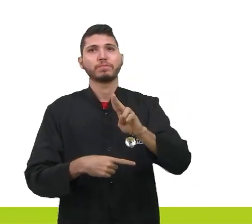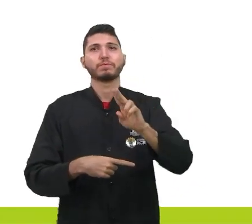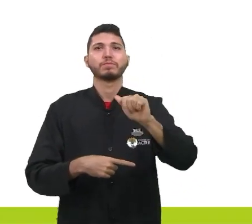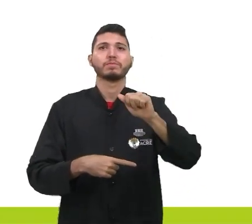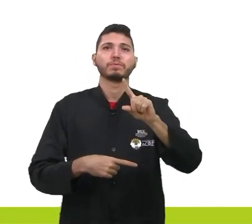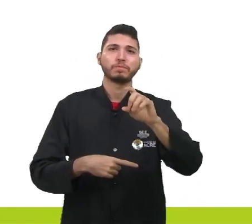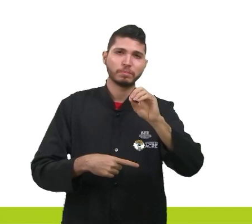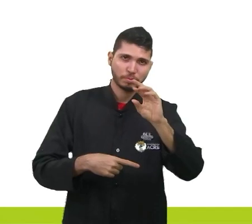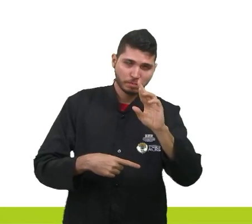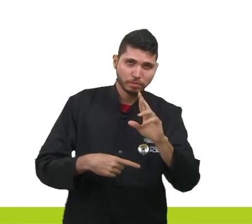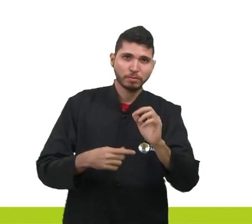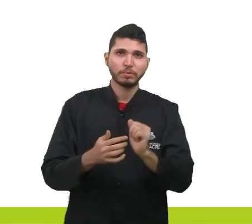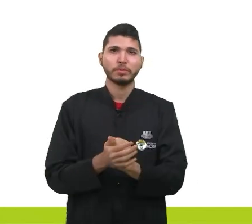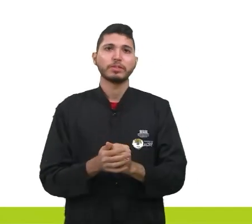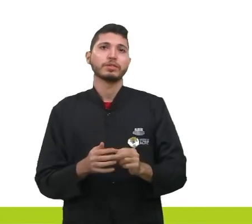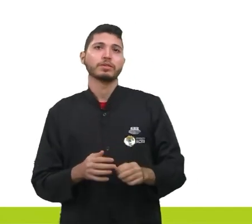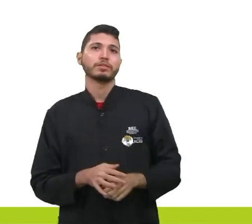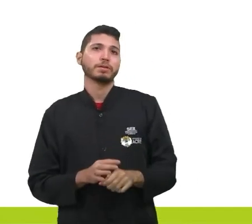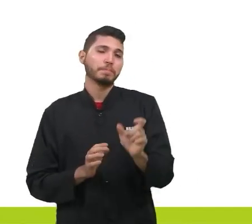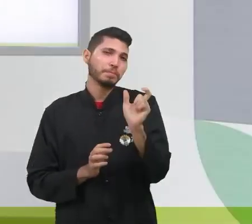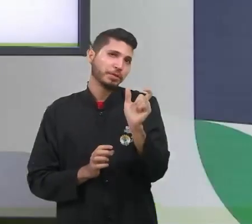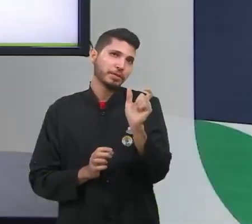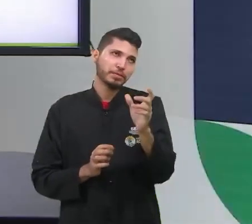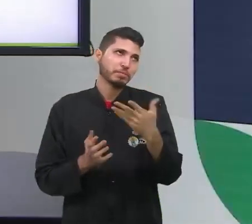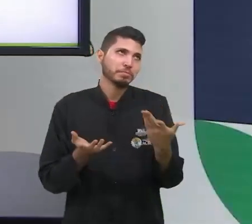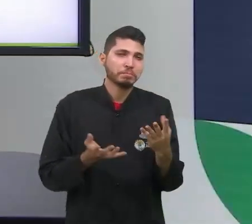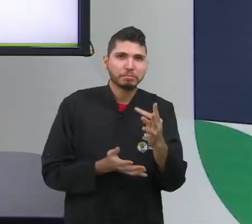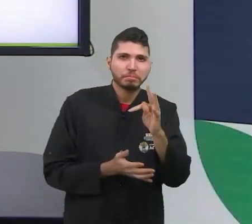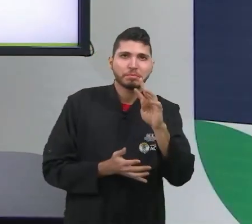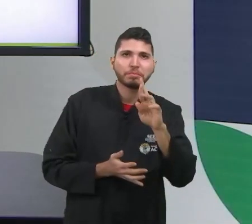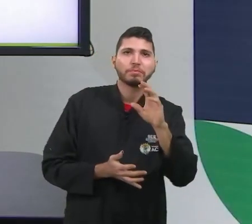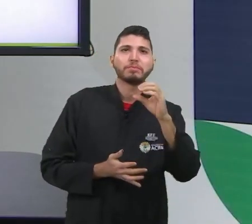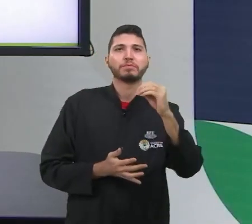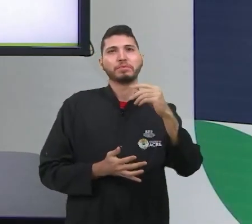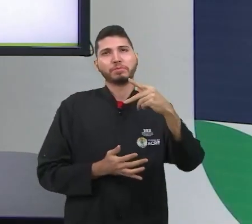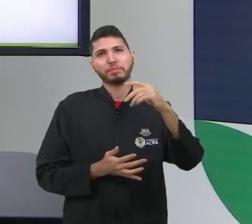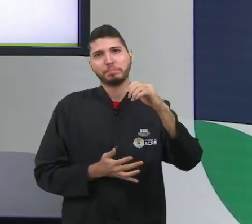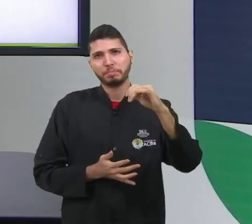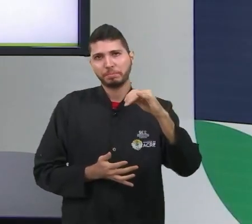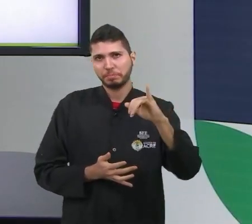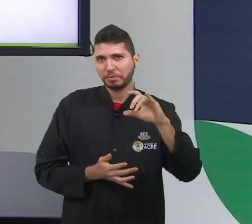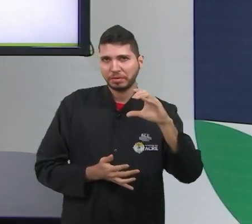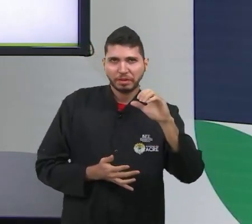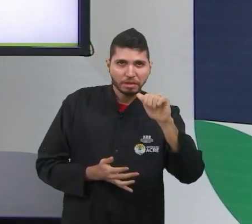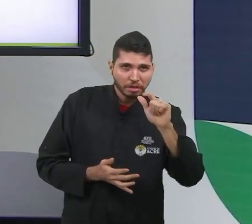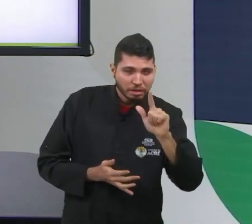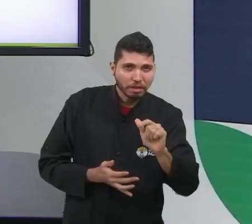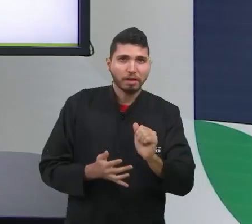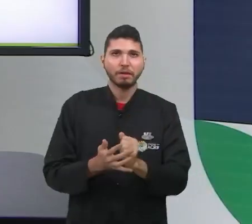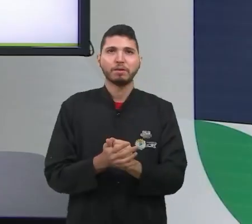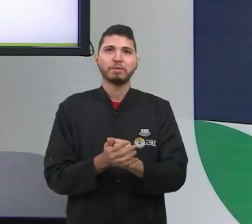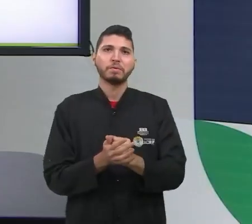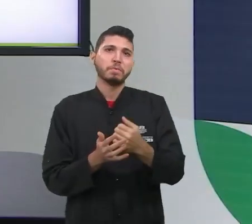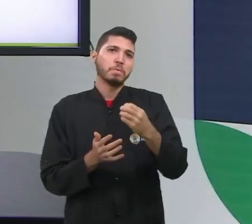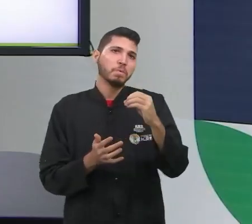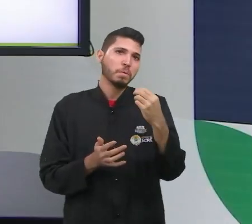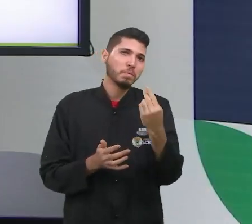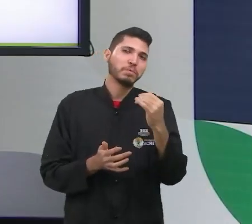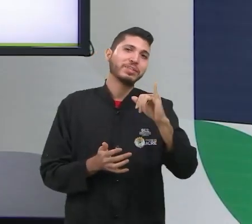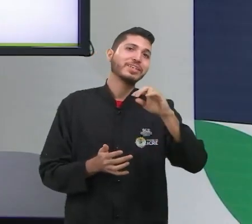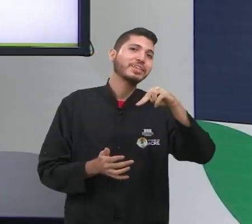região tropical, ok? Ou região intertropical, como alguns autores costumam